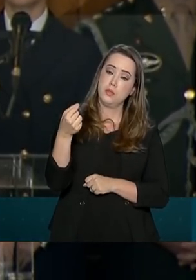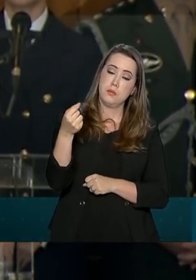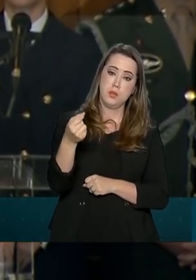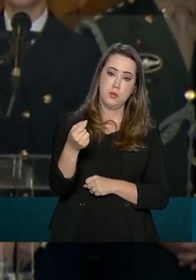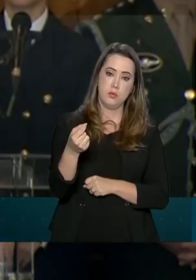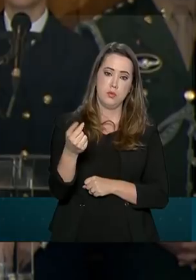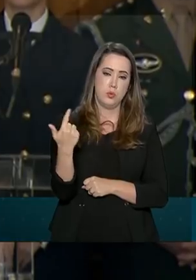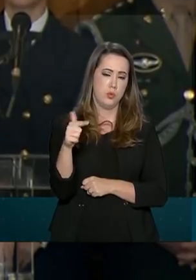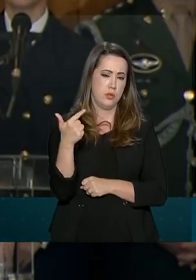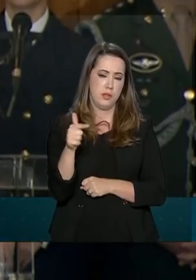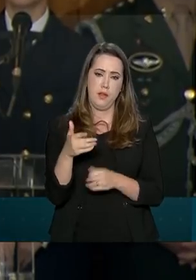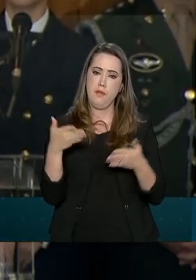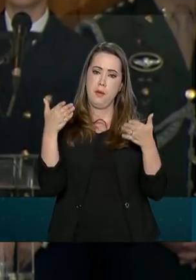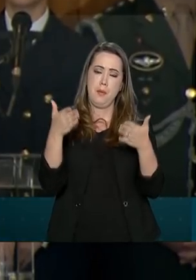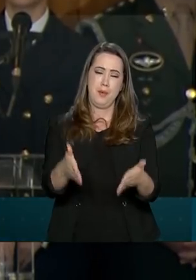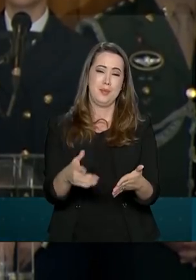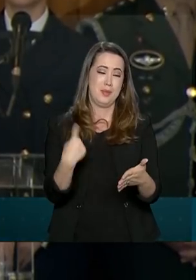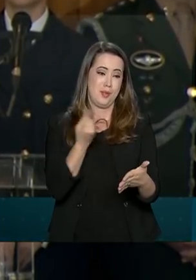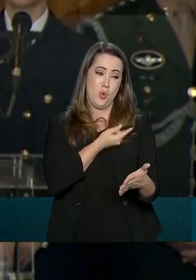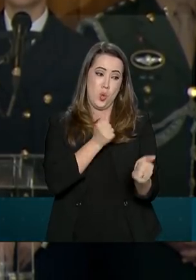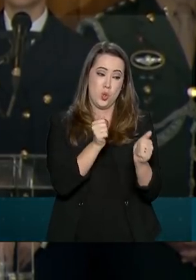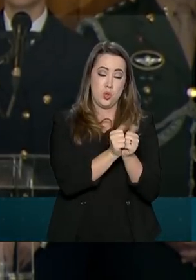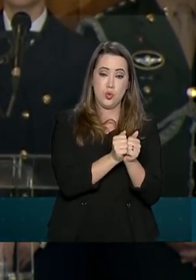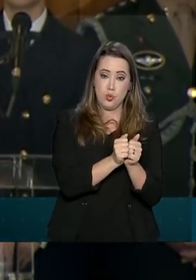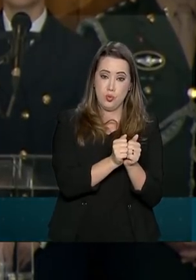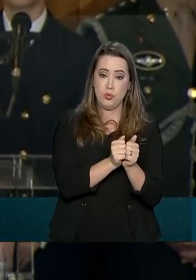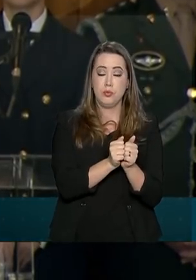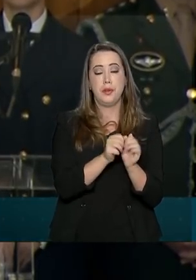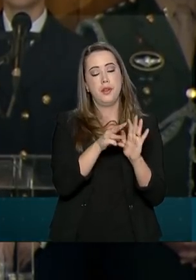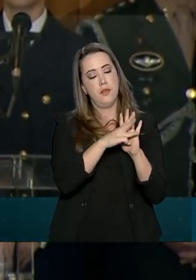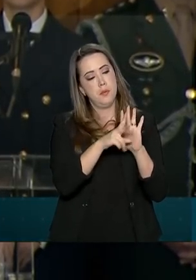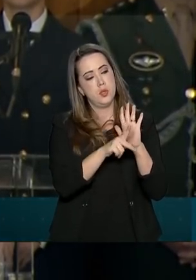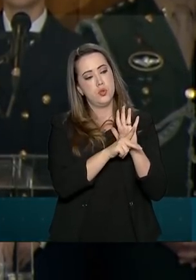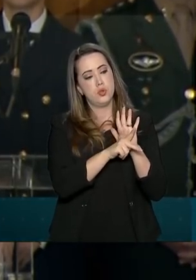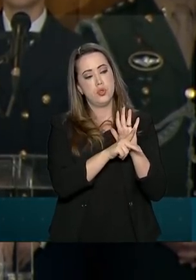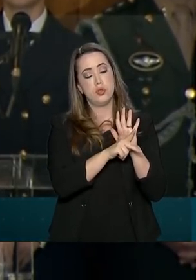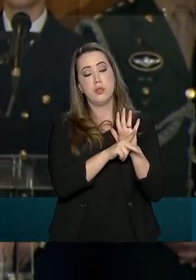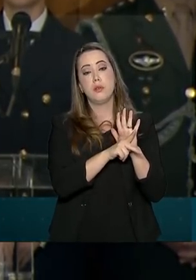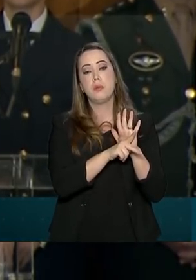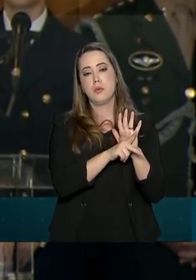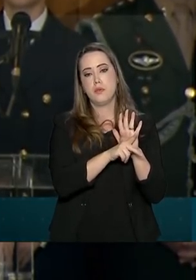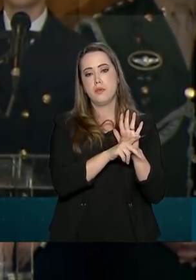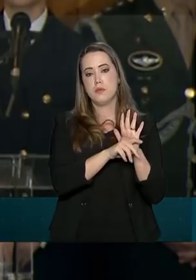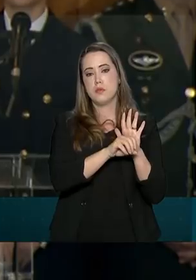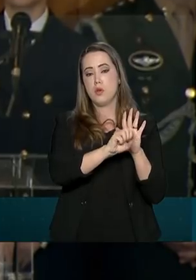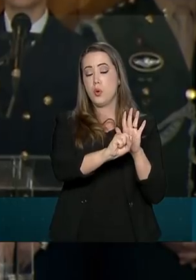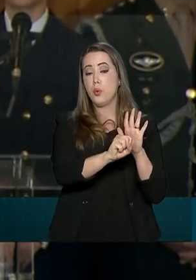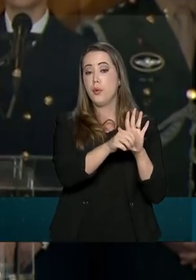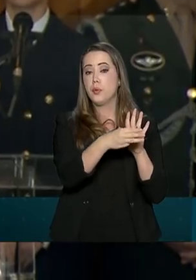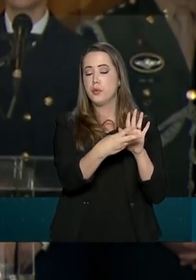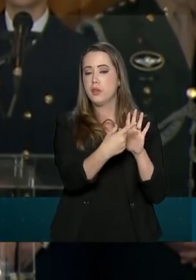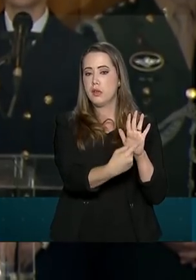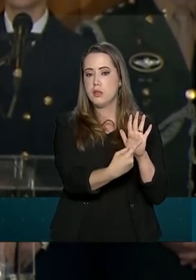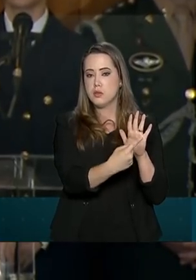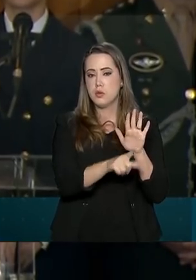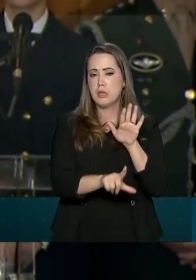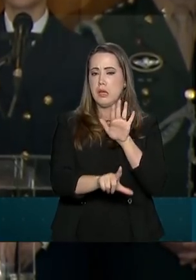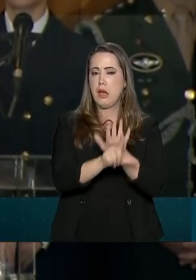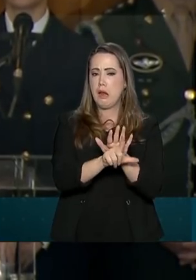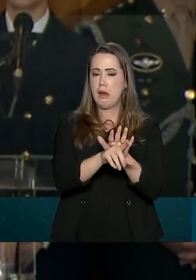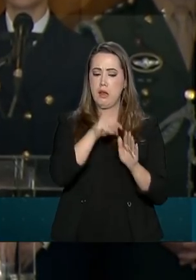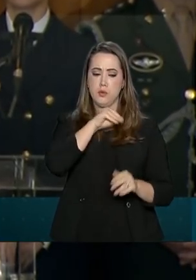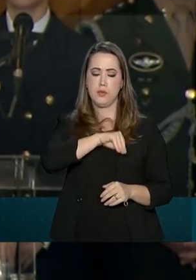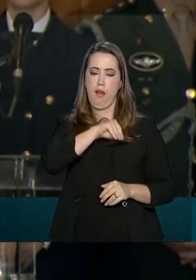apareceu a medida provisória 2131 e depois a 2215, que tratava da nossa lei de remuneração. Foi a